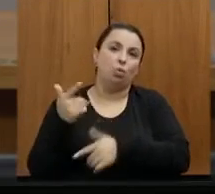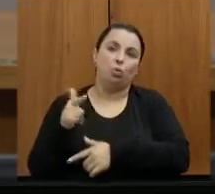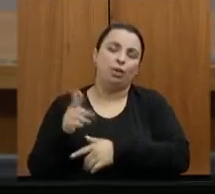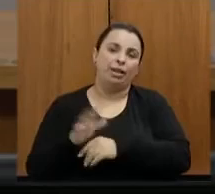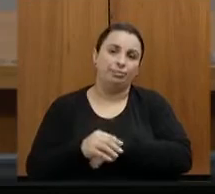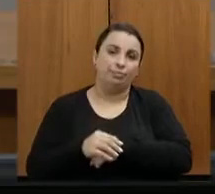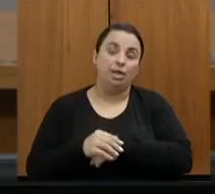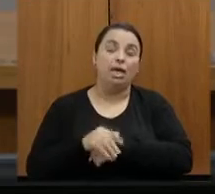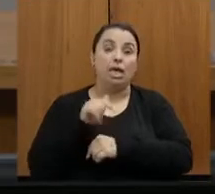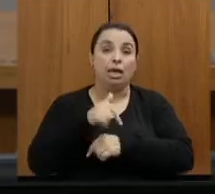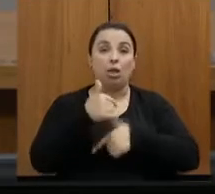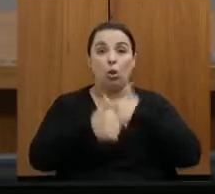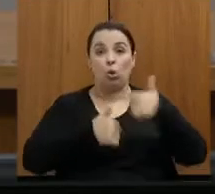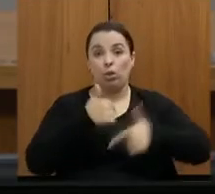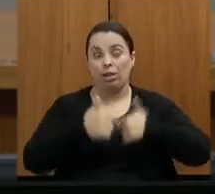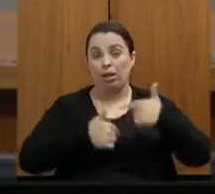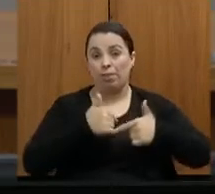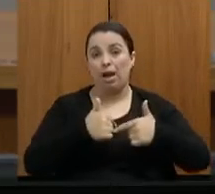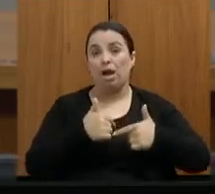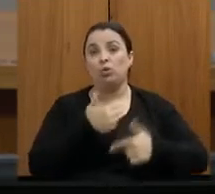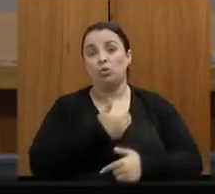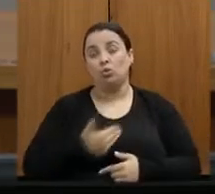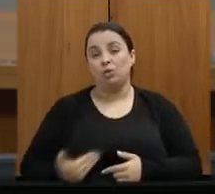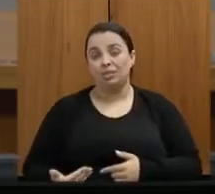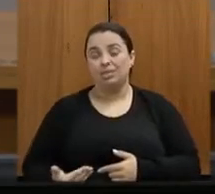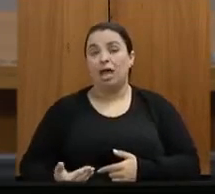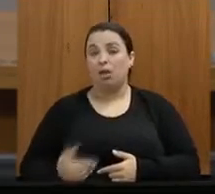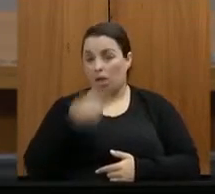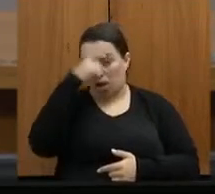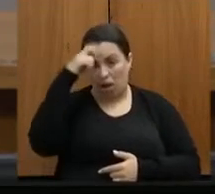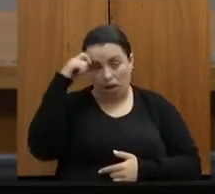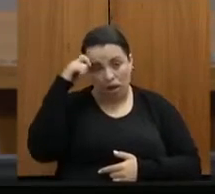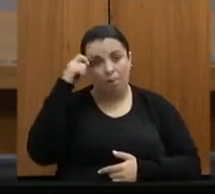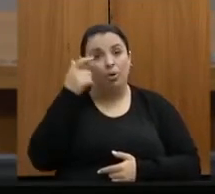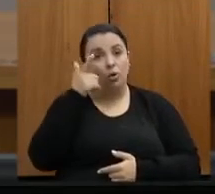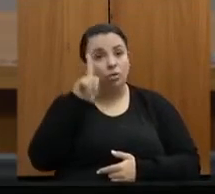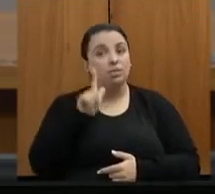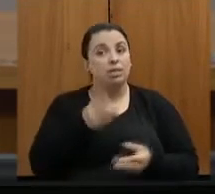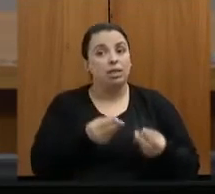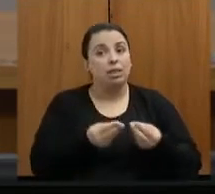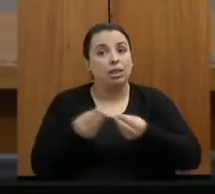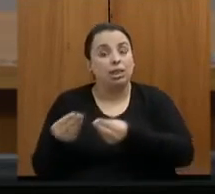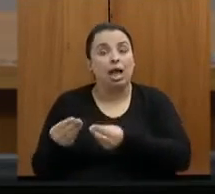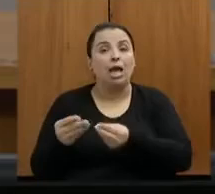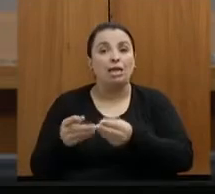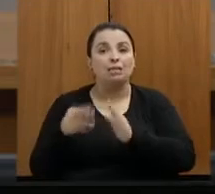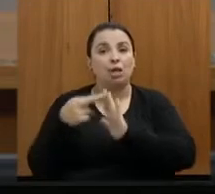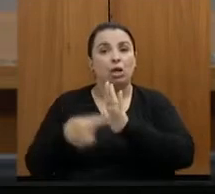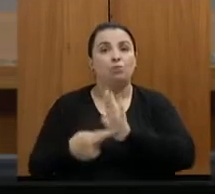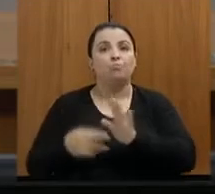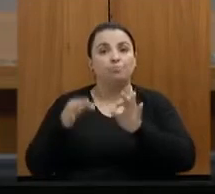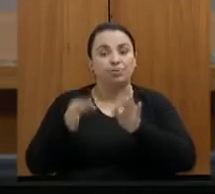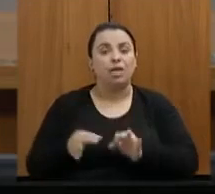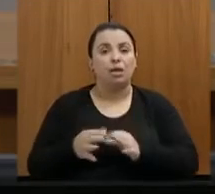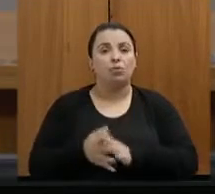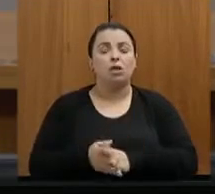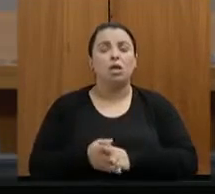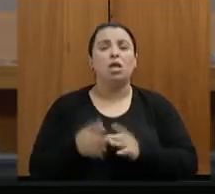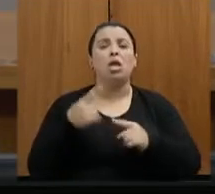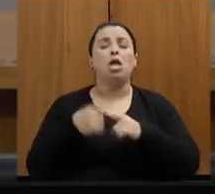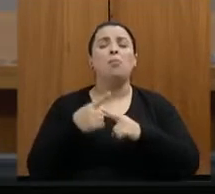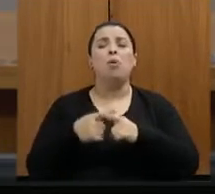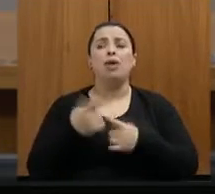regularizar essas condições. E o que impacta a falta de regularização fundiária? O que impacta a falta da